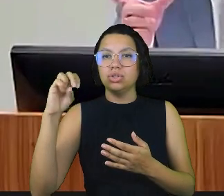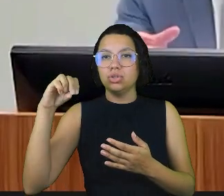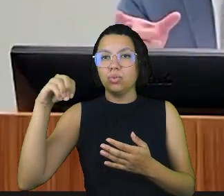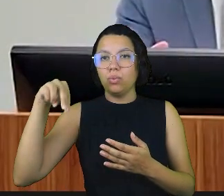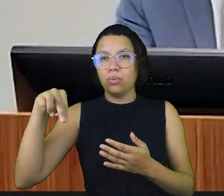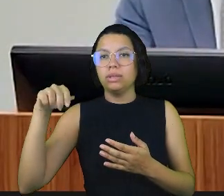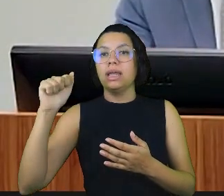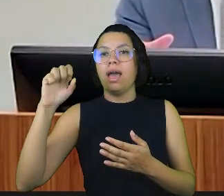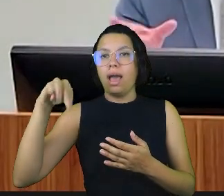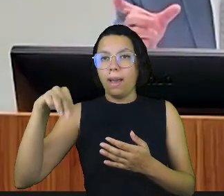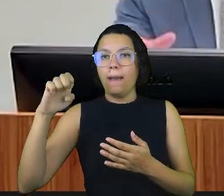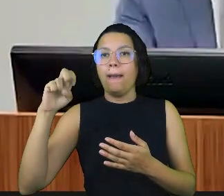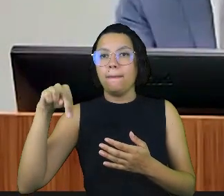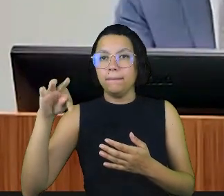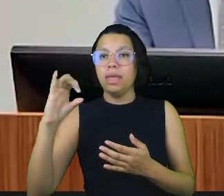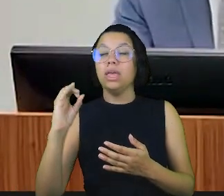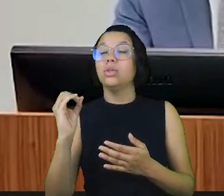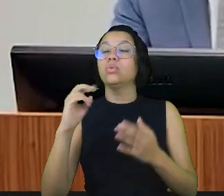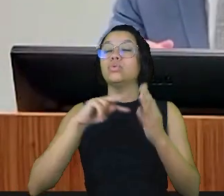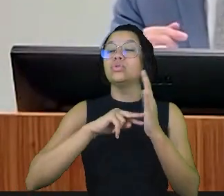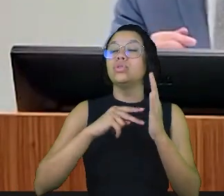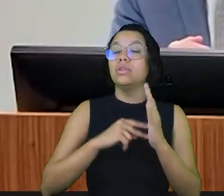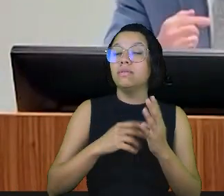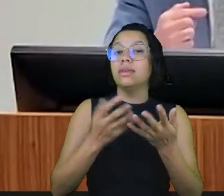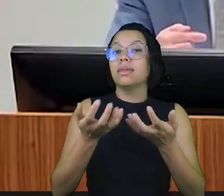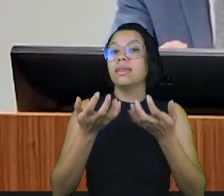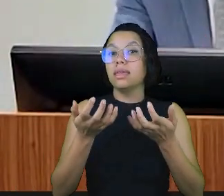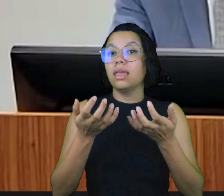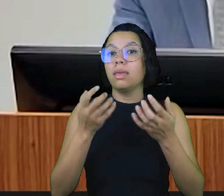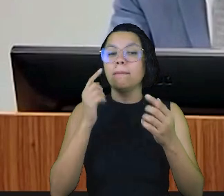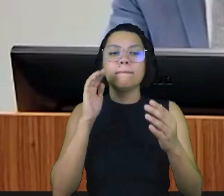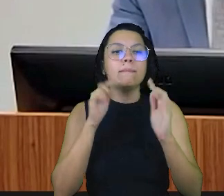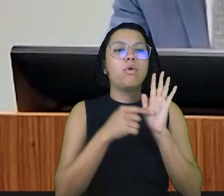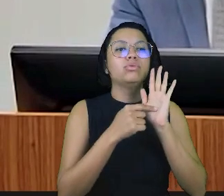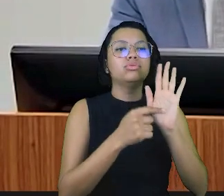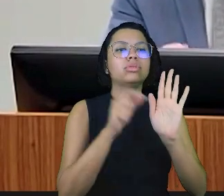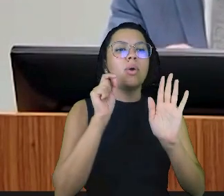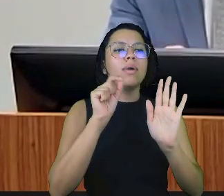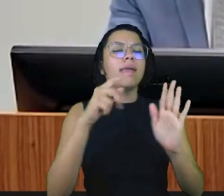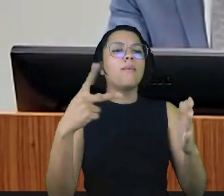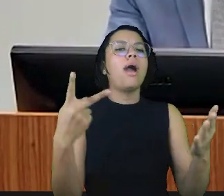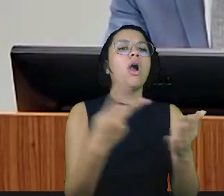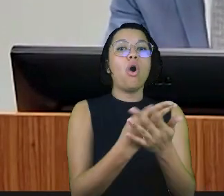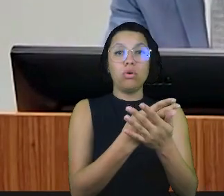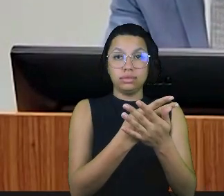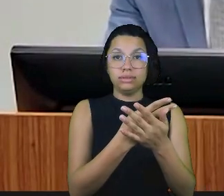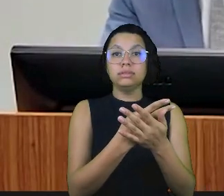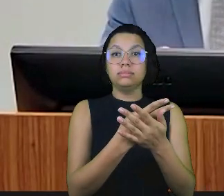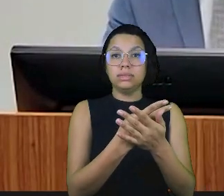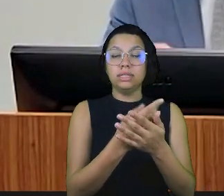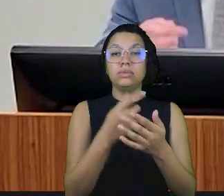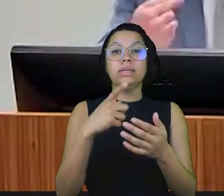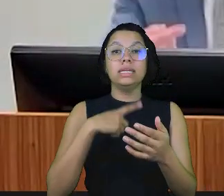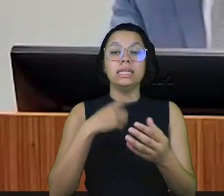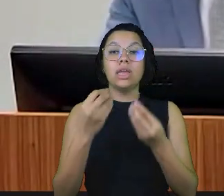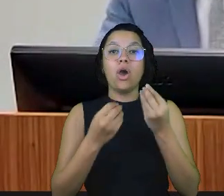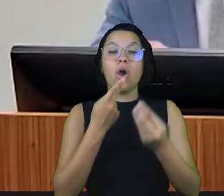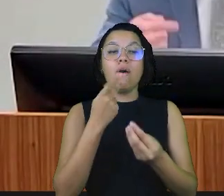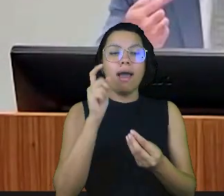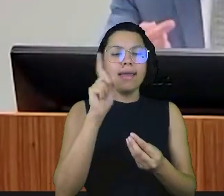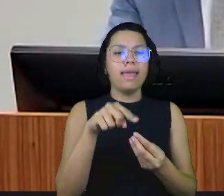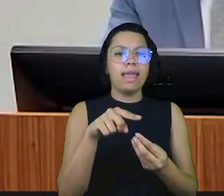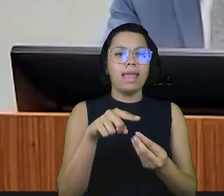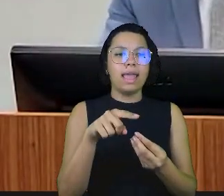serve precisamente para designar esse fenômeno processualmente definível como